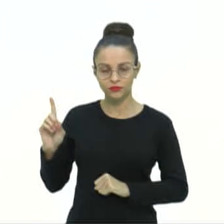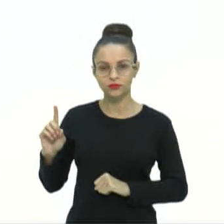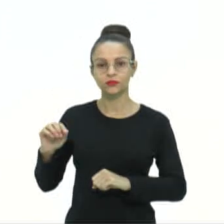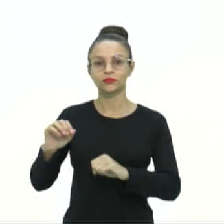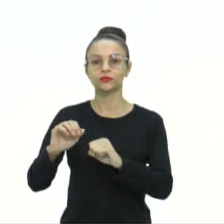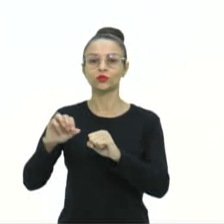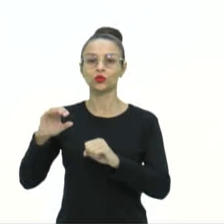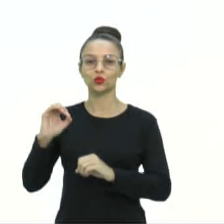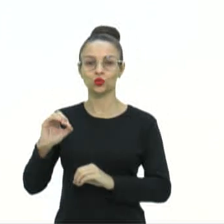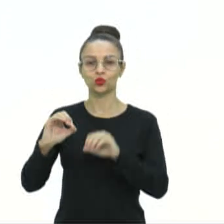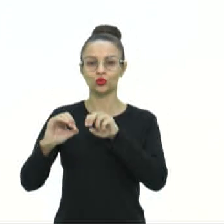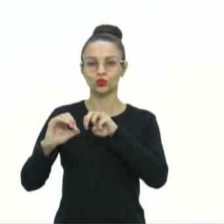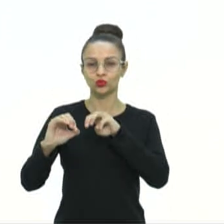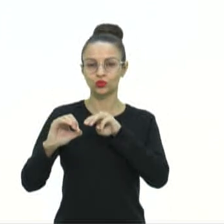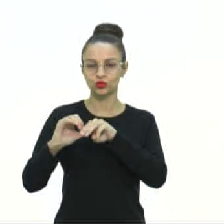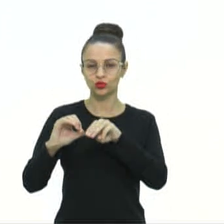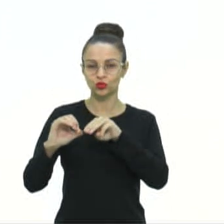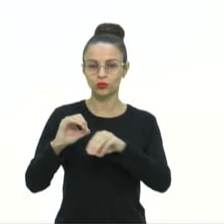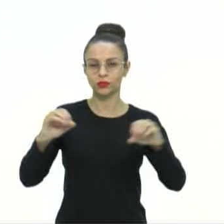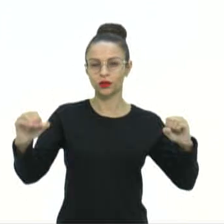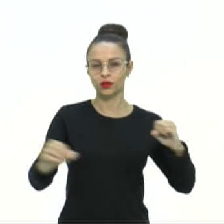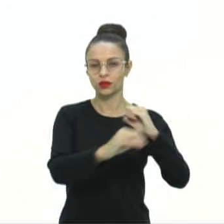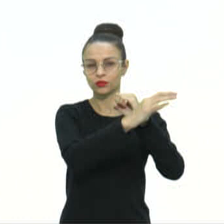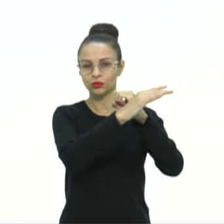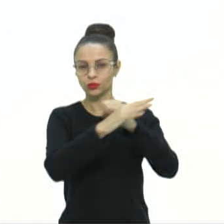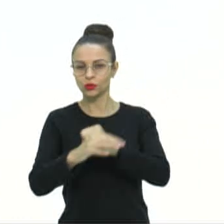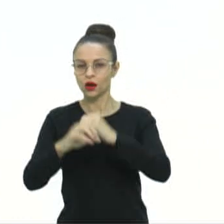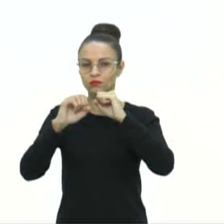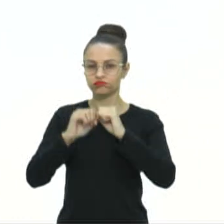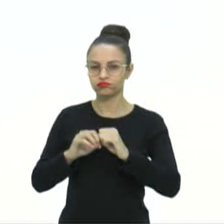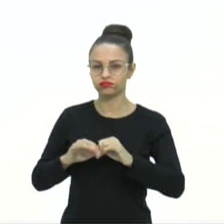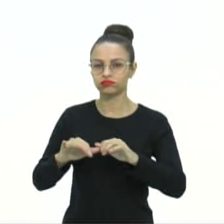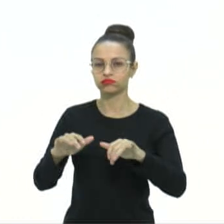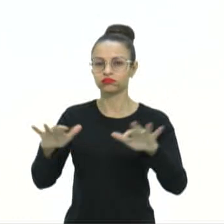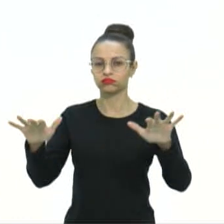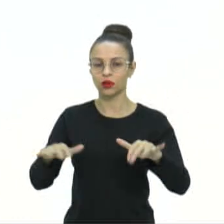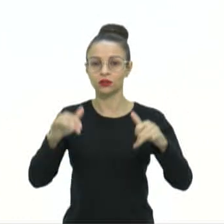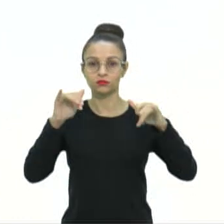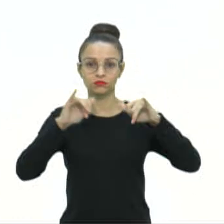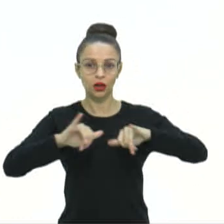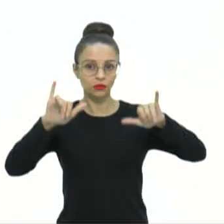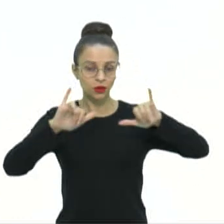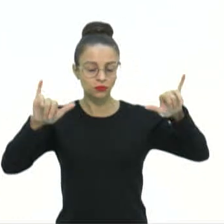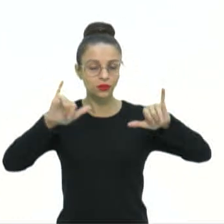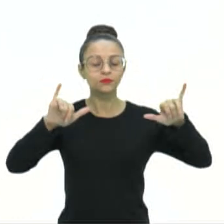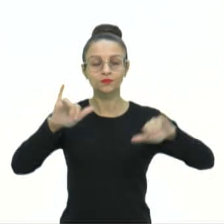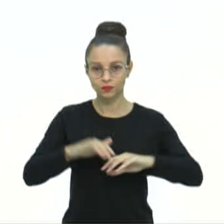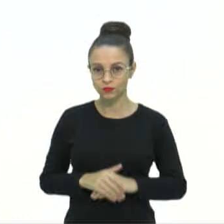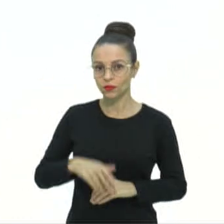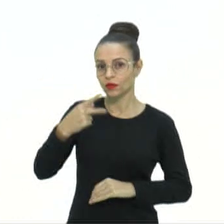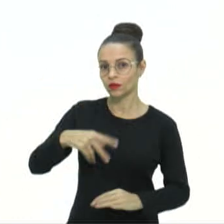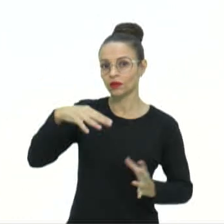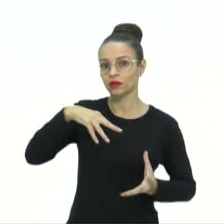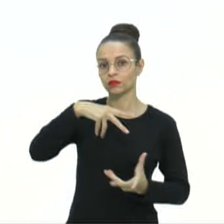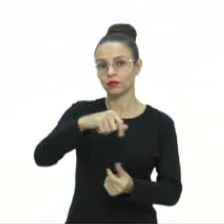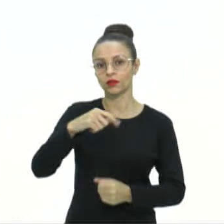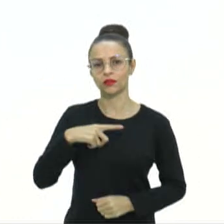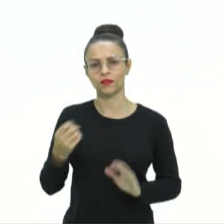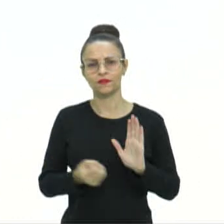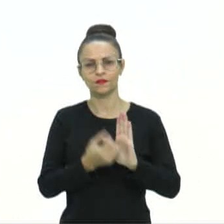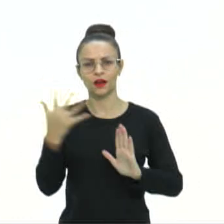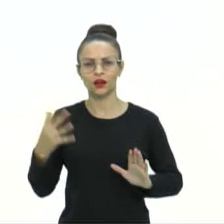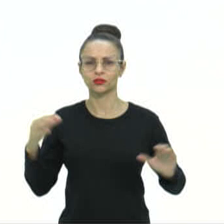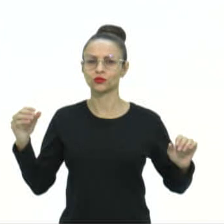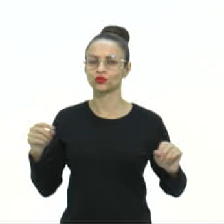o planeta Júpiter, foi bastante noticiado pela imprensa. Aqui na Terra existem vários indícios do impacto com o meteoro.